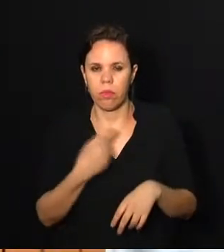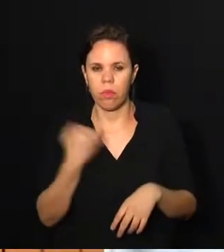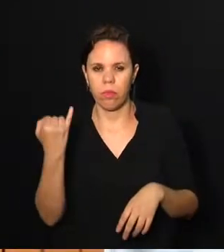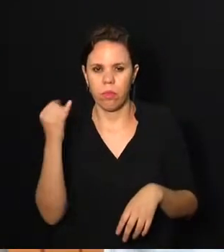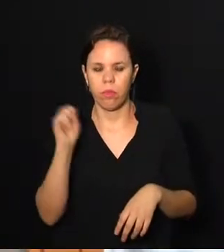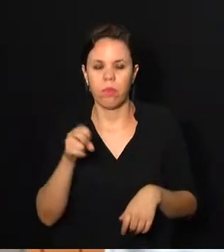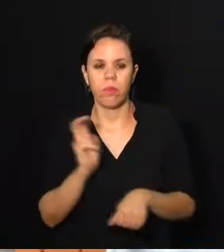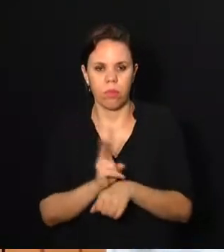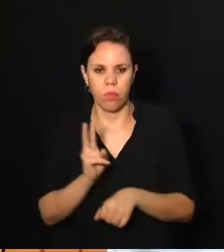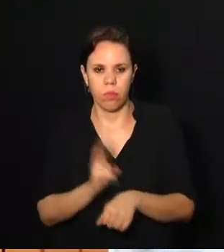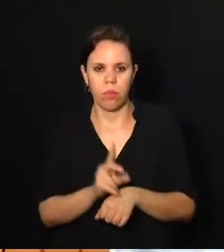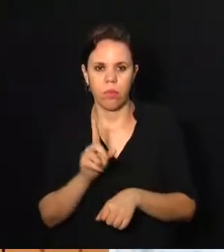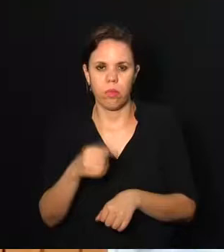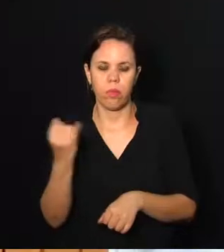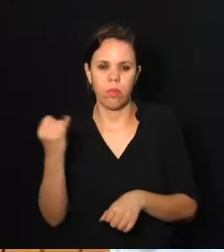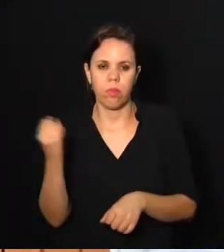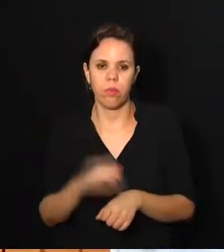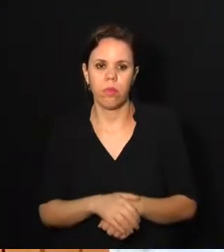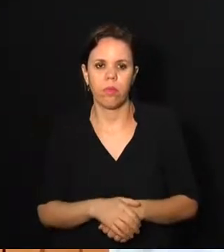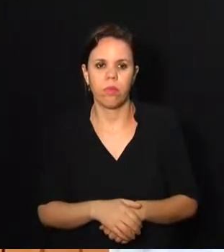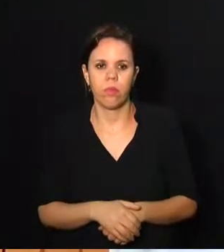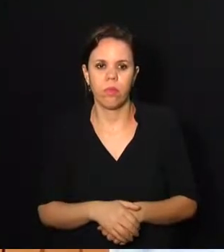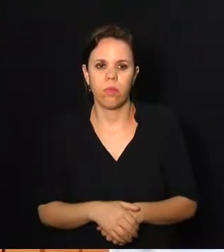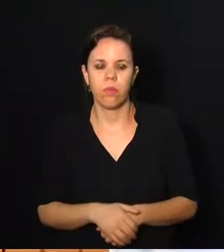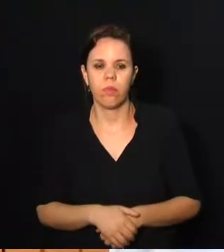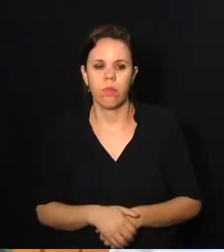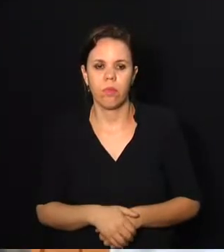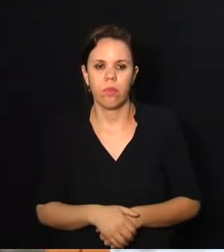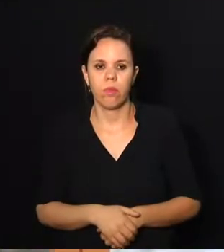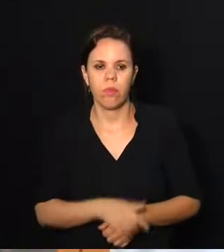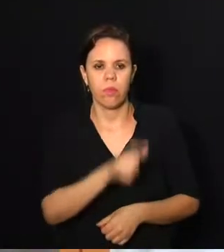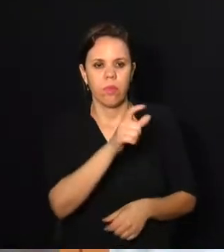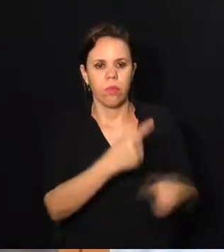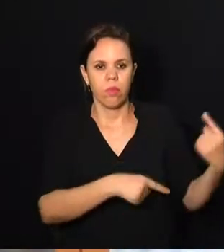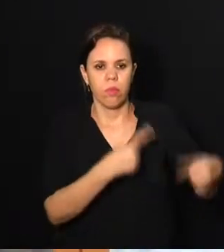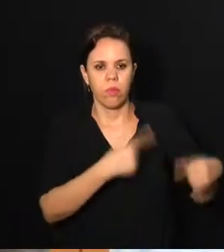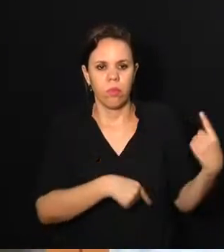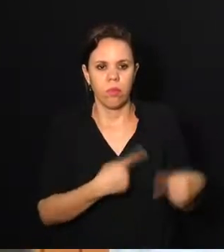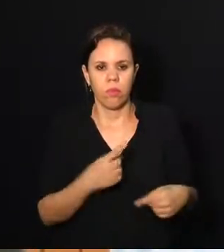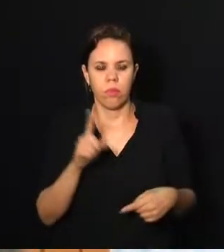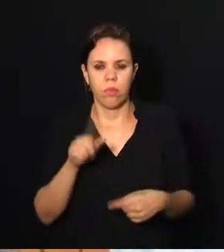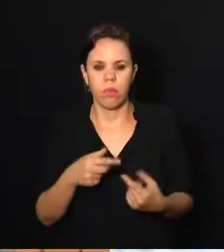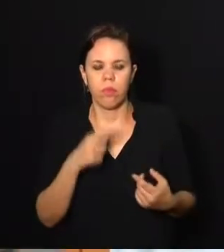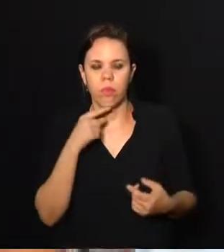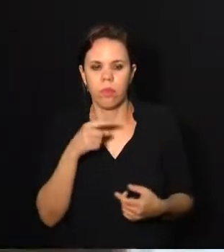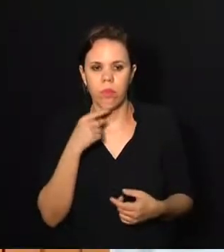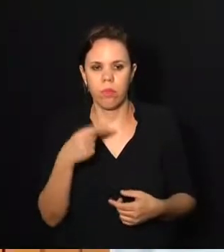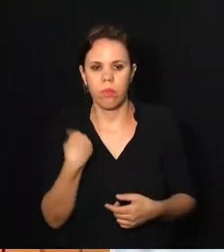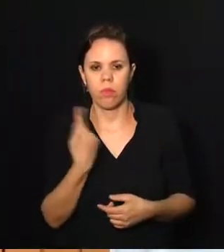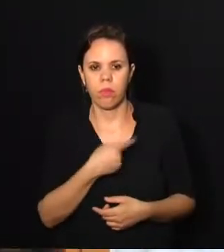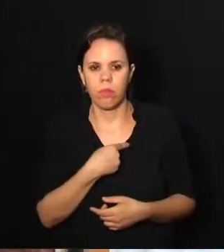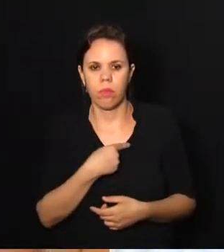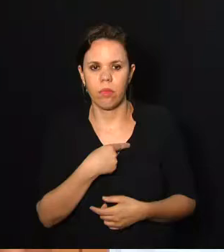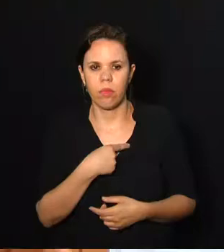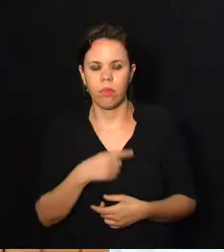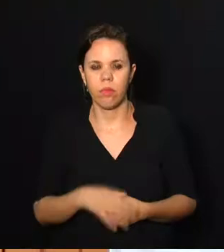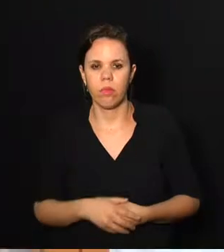sendo cuidado? Tá. O importante é isso. Né? O político ele discute essa questão aqui. Né? Para nós, não vamos dar